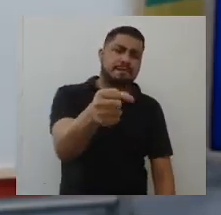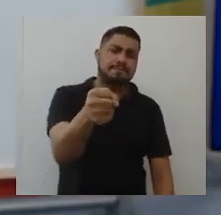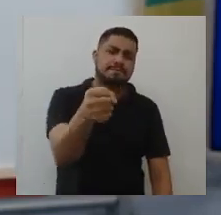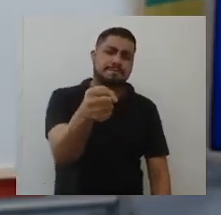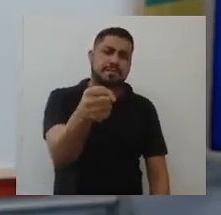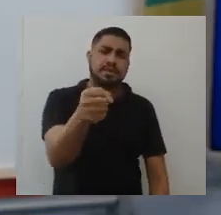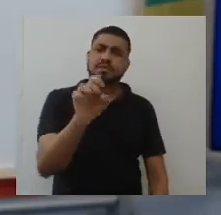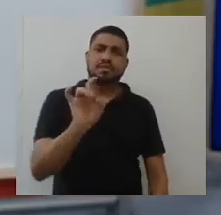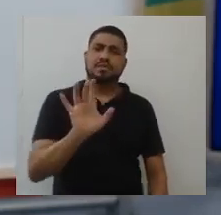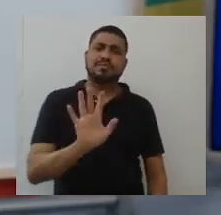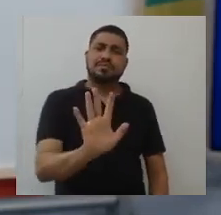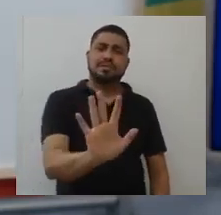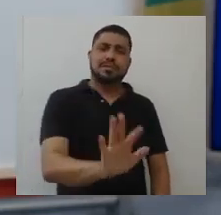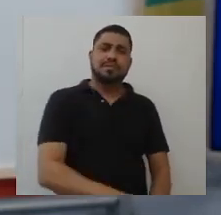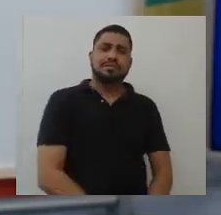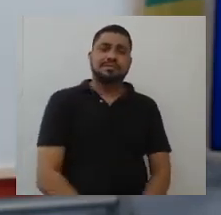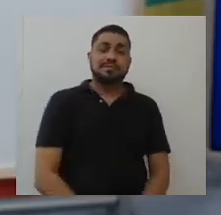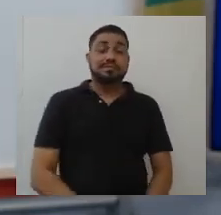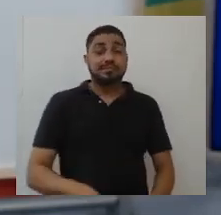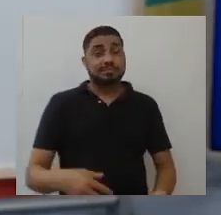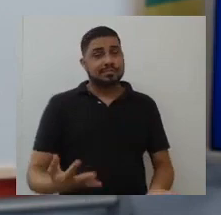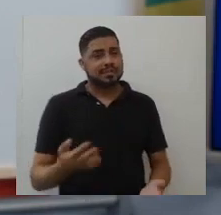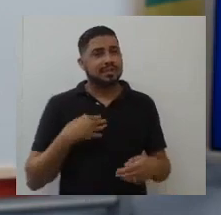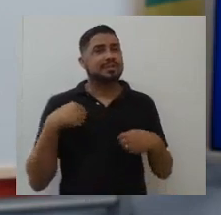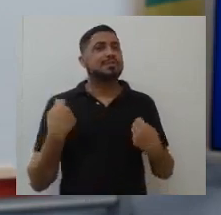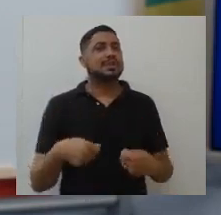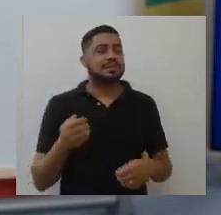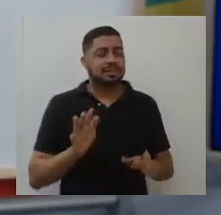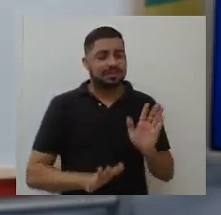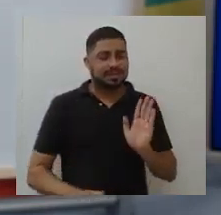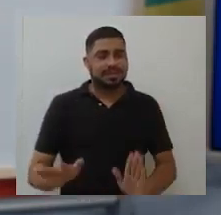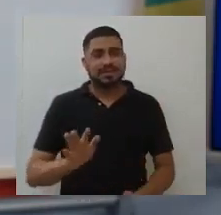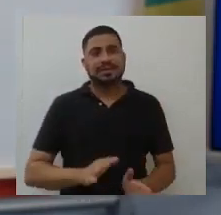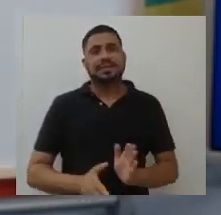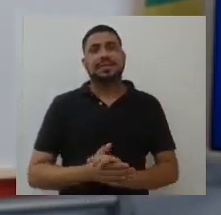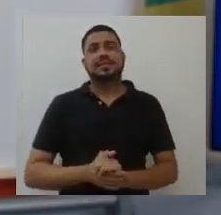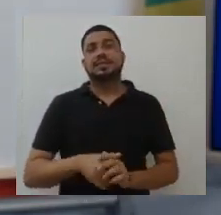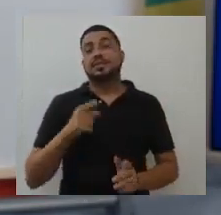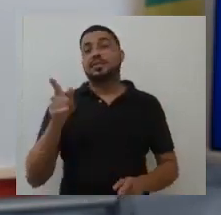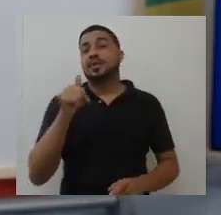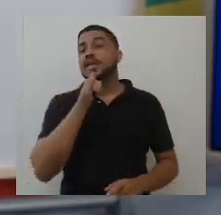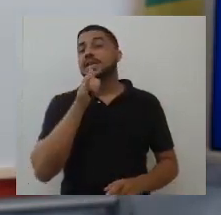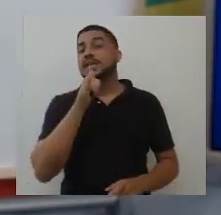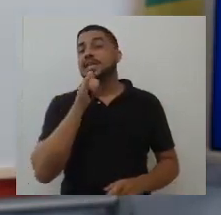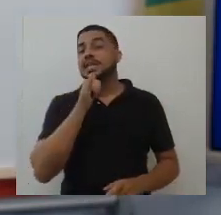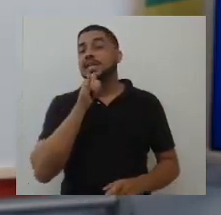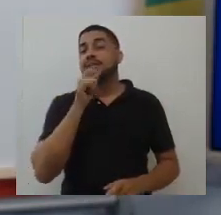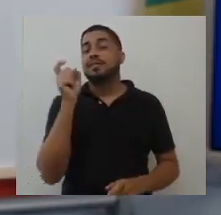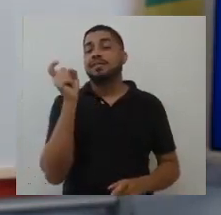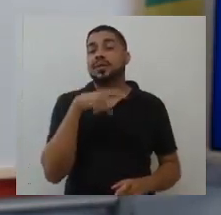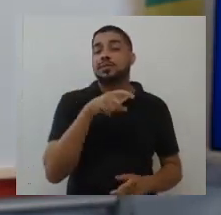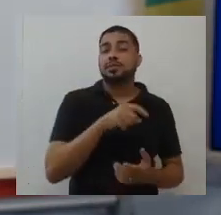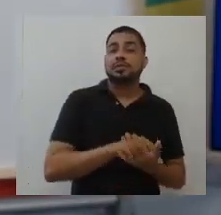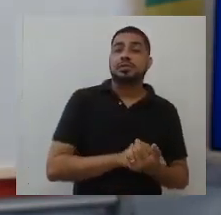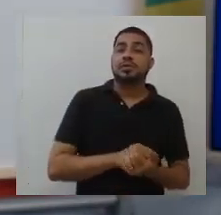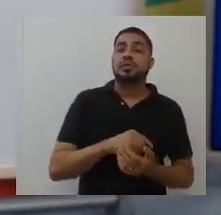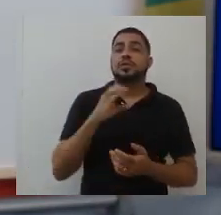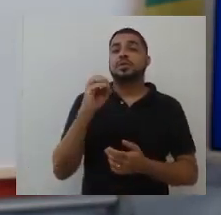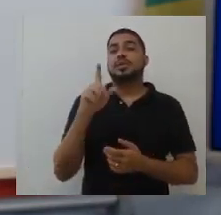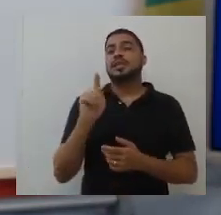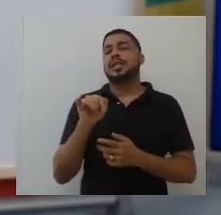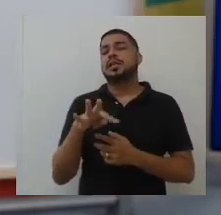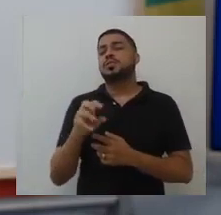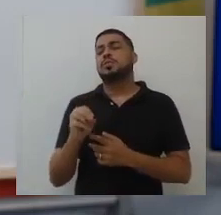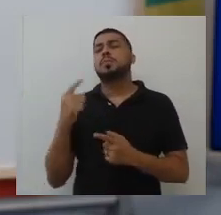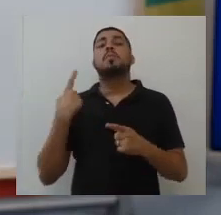ao invés de empurrar. Então eu preciso ter bastante cuidado. Isso aqui é um exemplo de falso cognato. Falso cognato por quê,